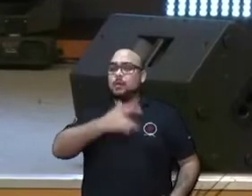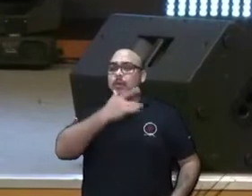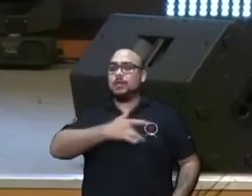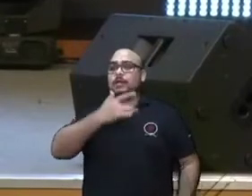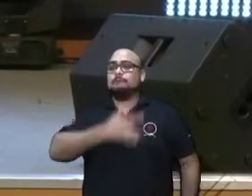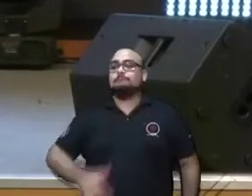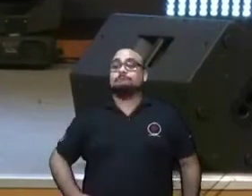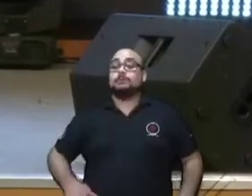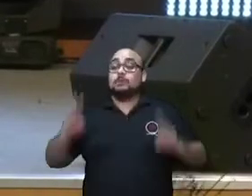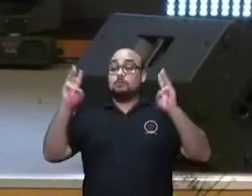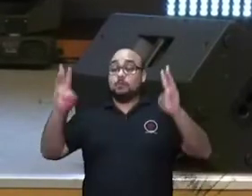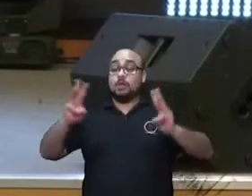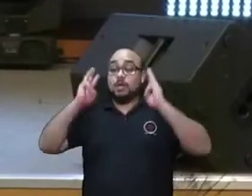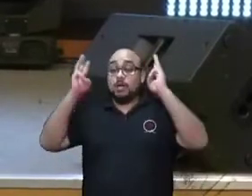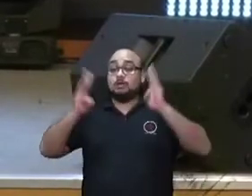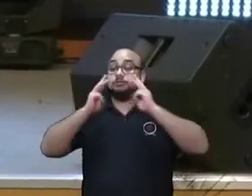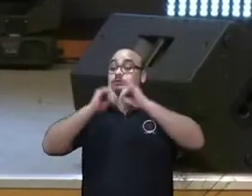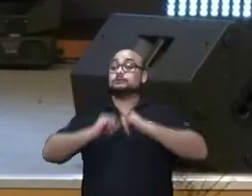assim: